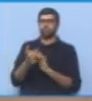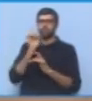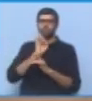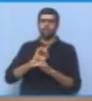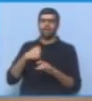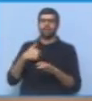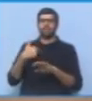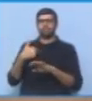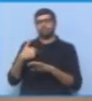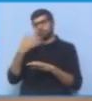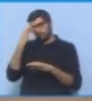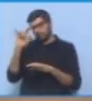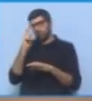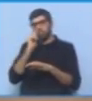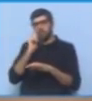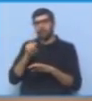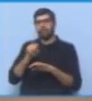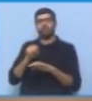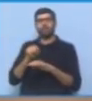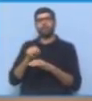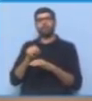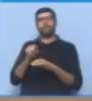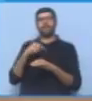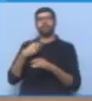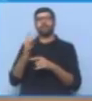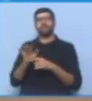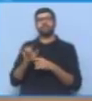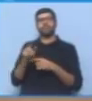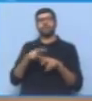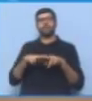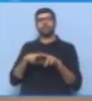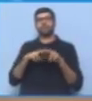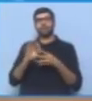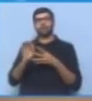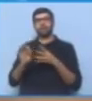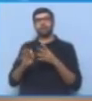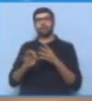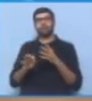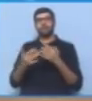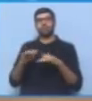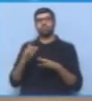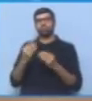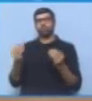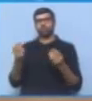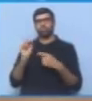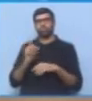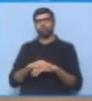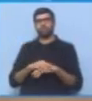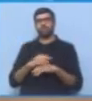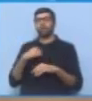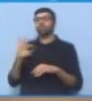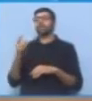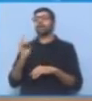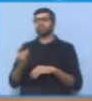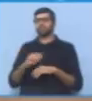em adultério, melhor. E era um exemplo que iria sugerir precisamente para analisarmos com algum detalhe, embora o tempo já não seja muito. Não, pronto, vamos por aí que estamos a terminar. E o que é que